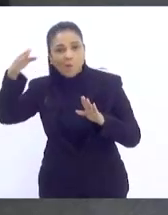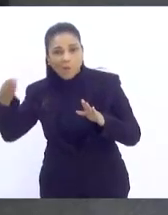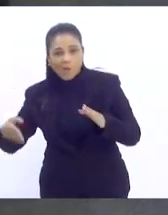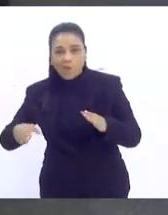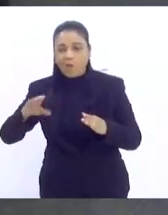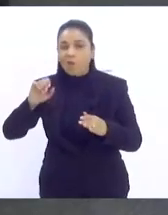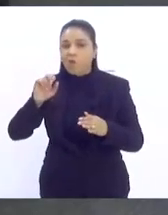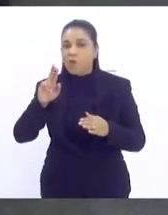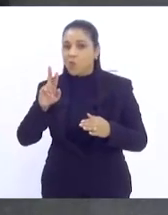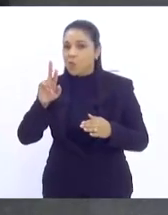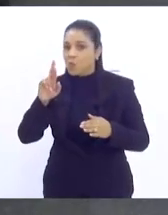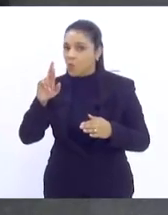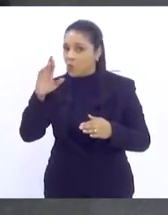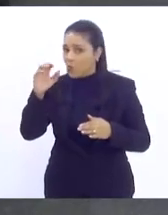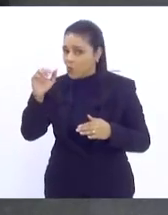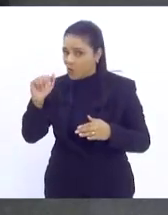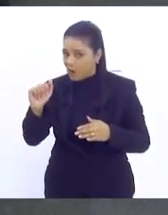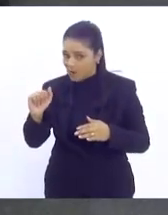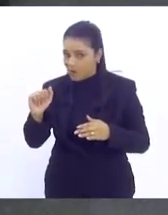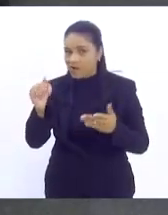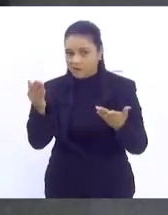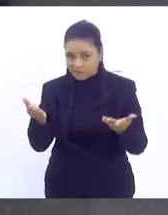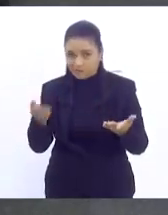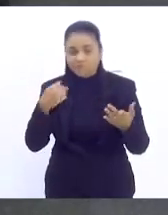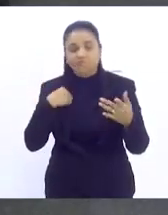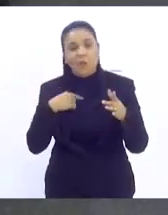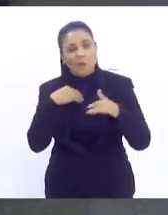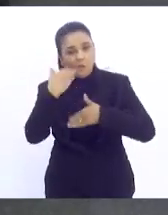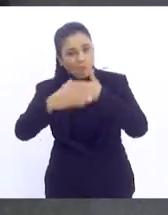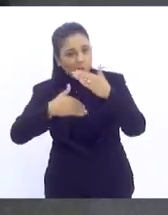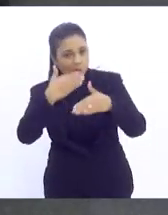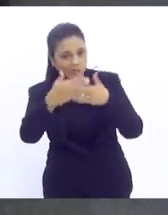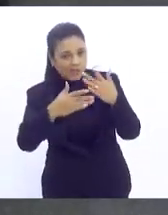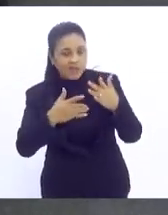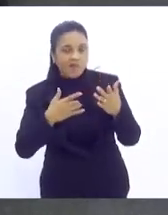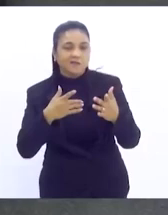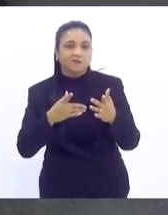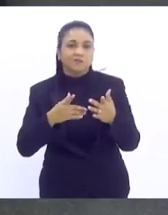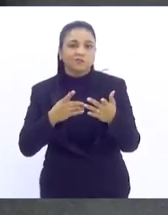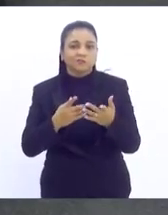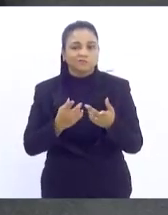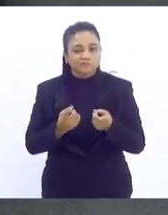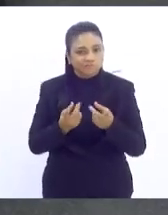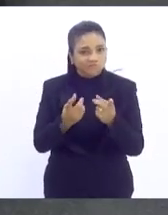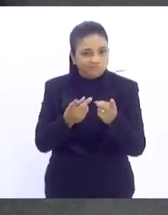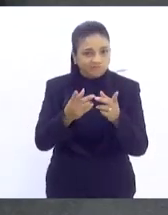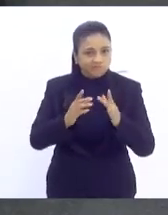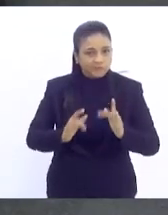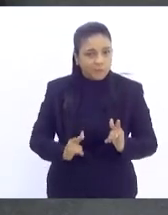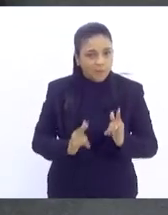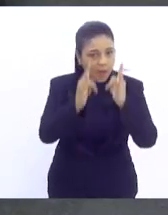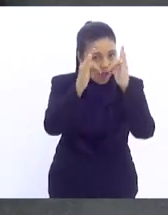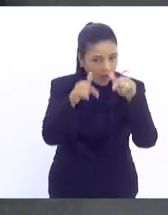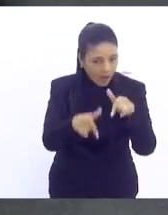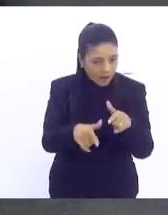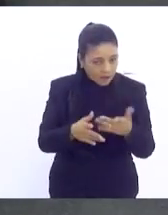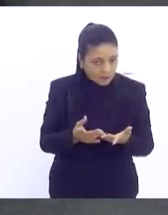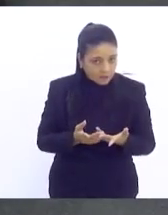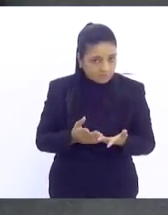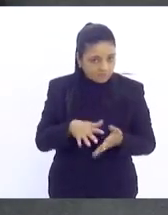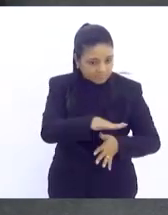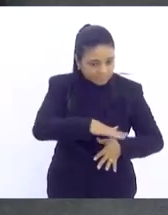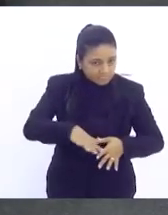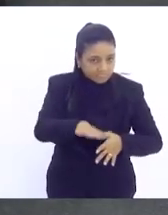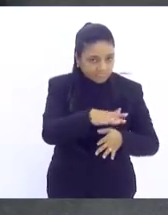existe todo um processo inclusive de especulação Imobiliária ali mas é evidente que agora há um